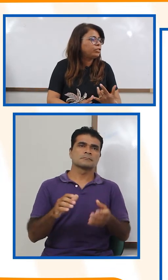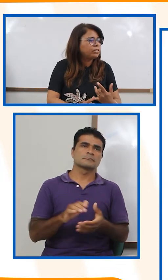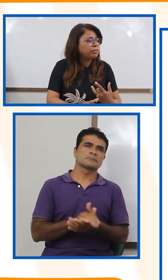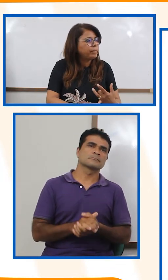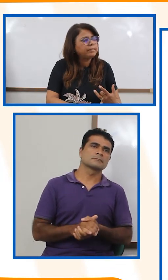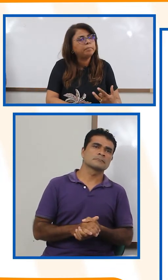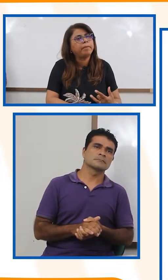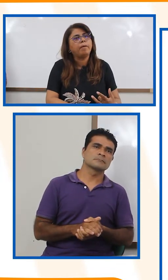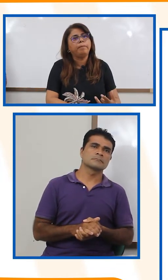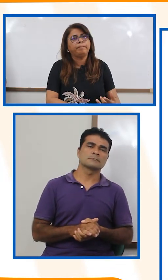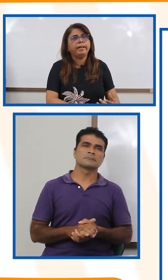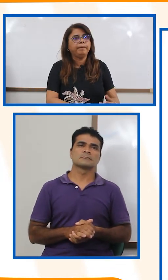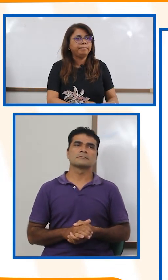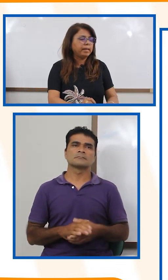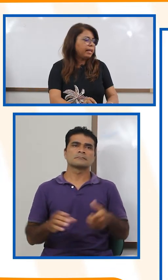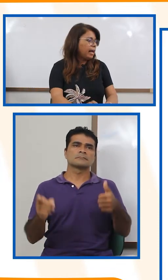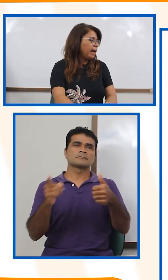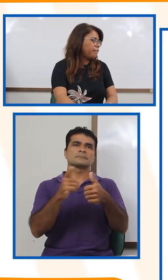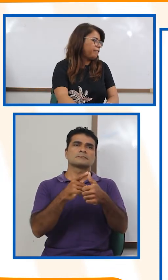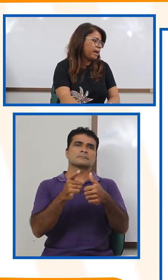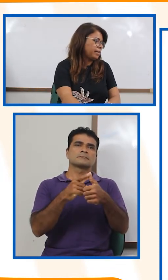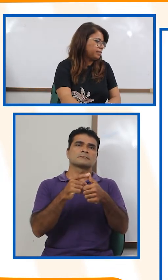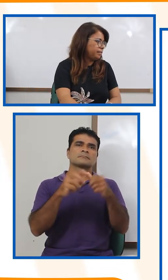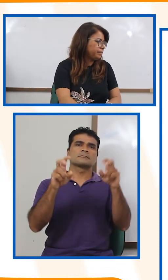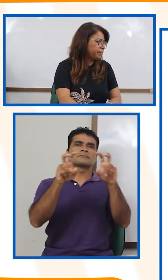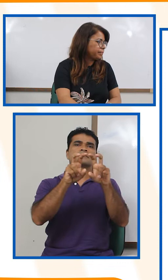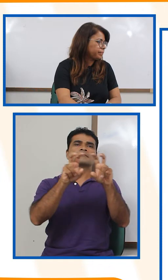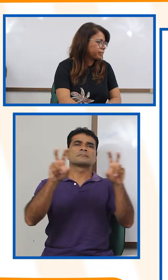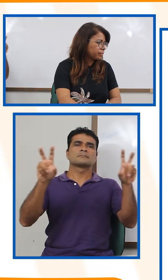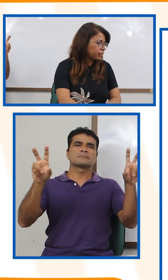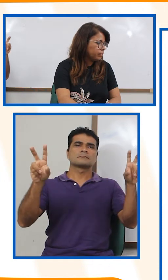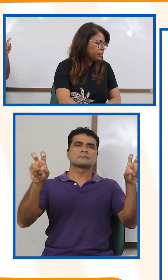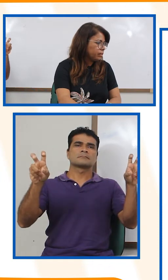o título principal, né? A frase.